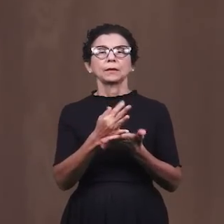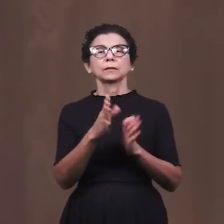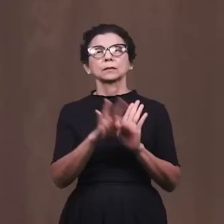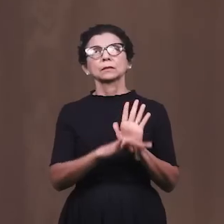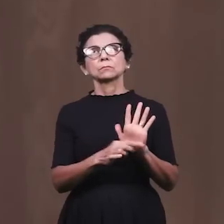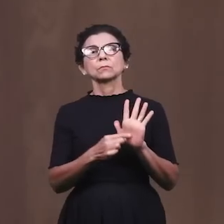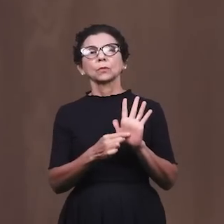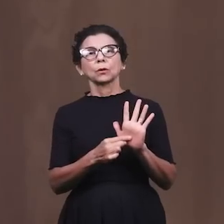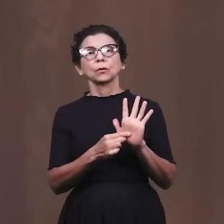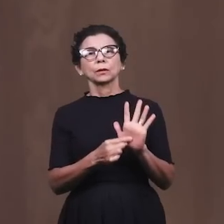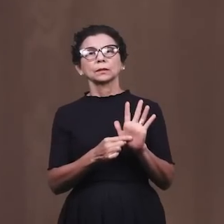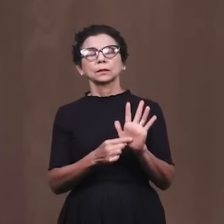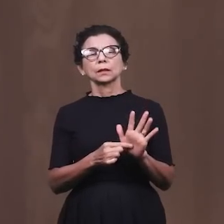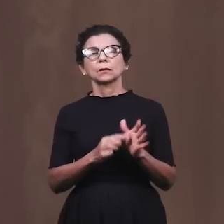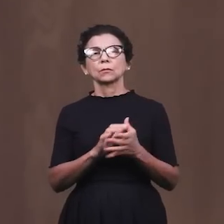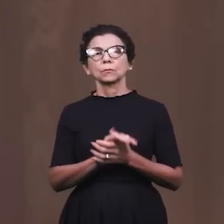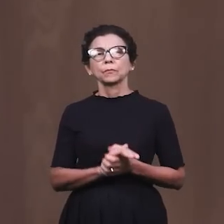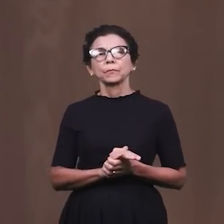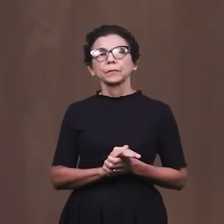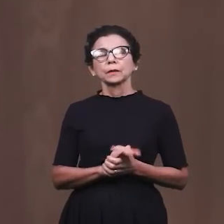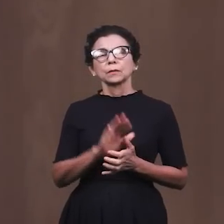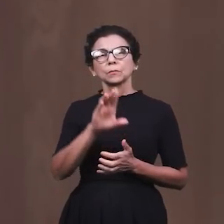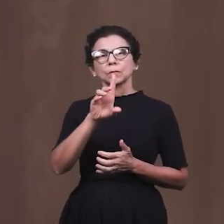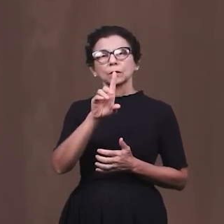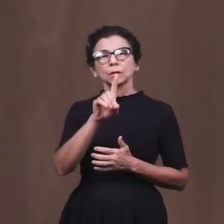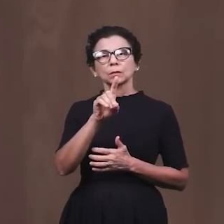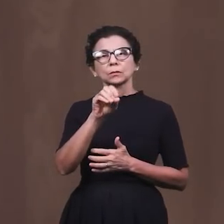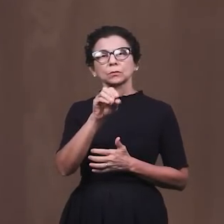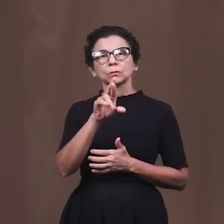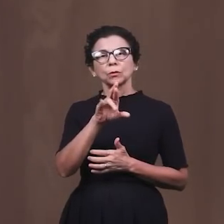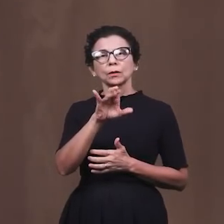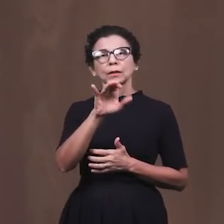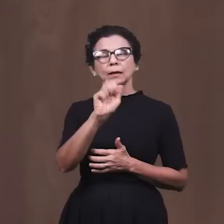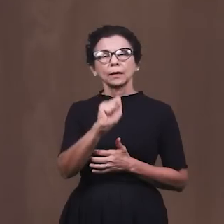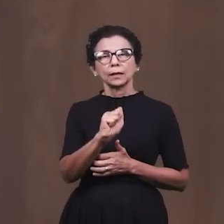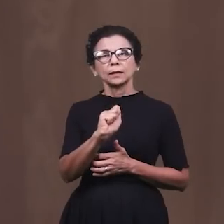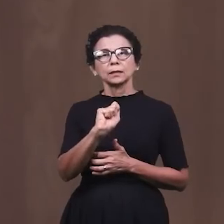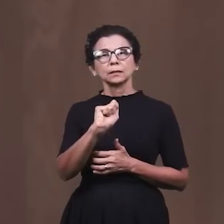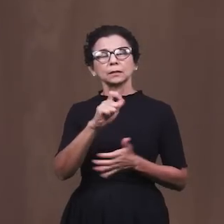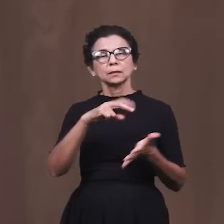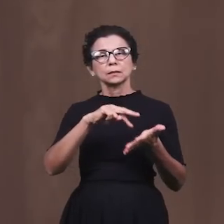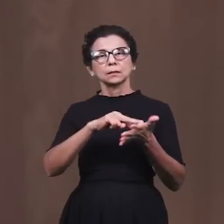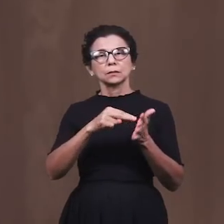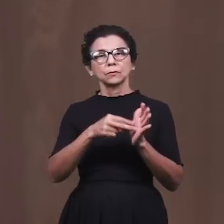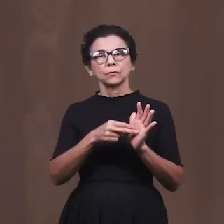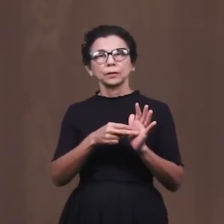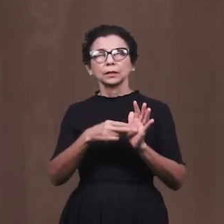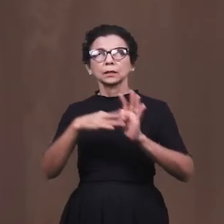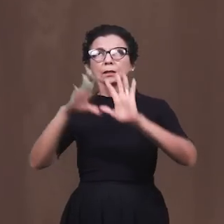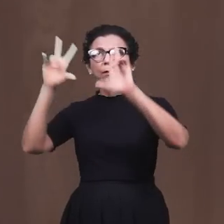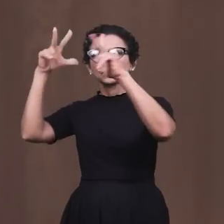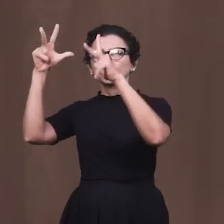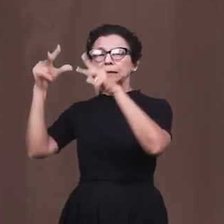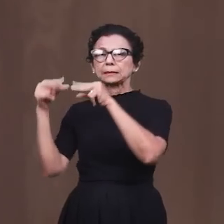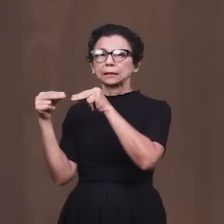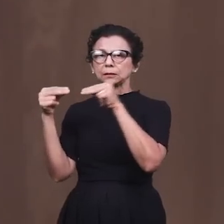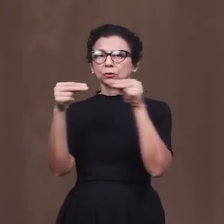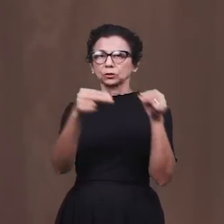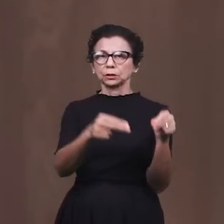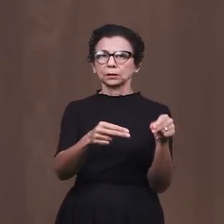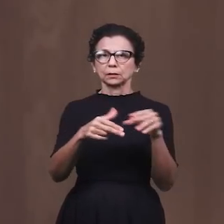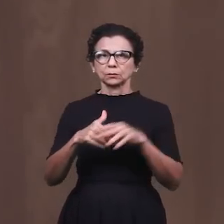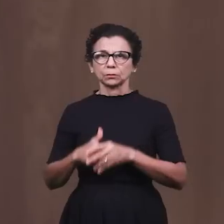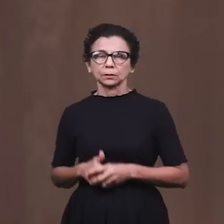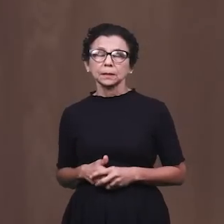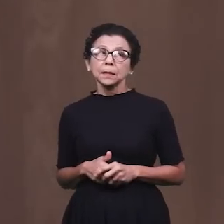o texto diz que é uma doreia, ou seja, um dom de Deus, é uma dádiva de Deus. Mas lá, quando Paulo fala do